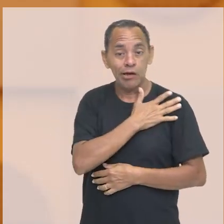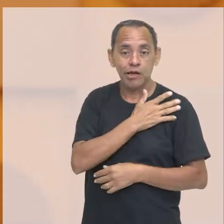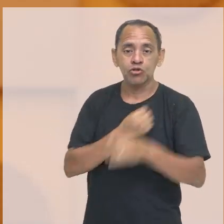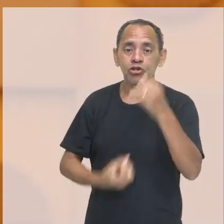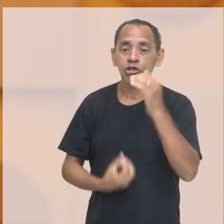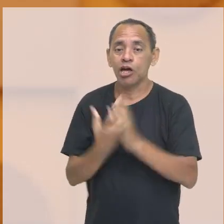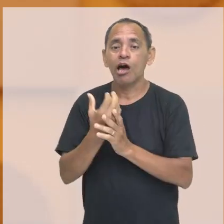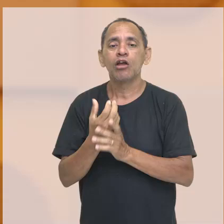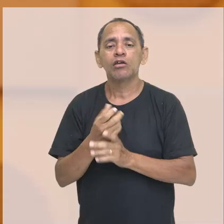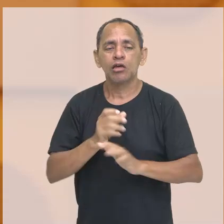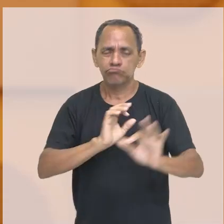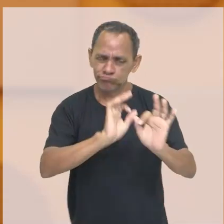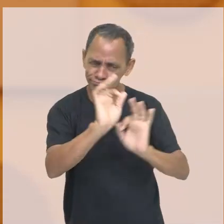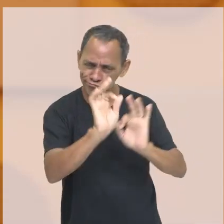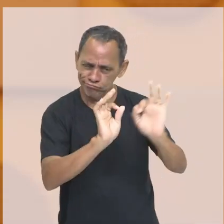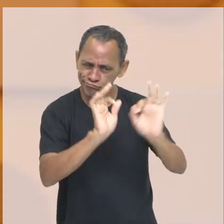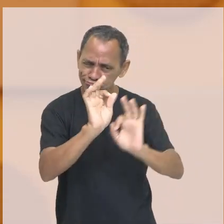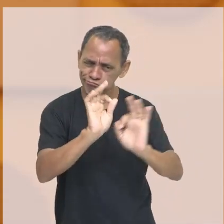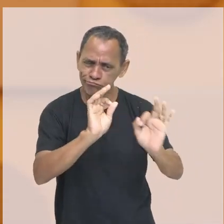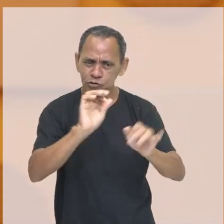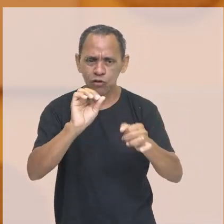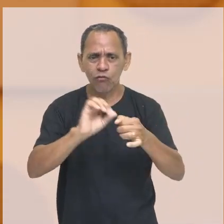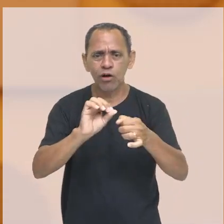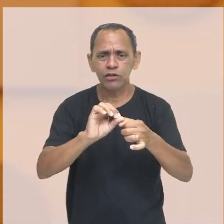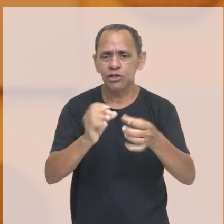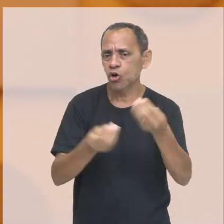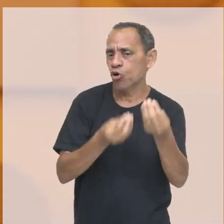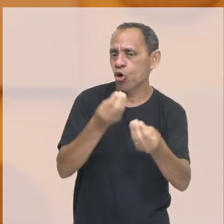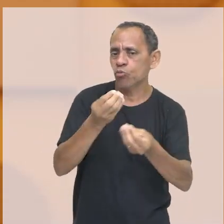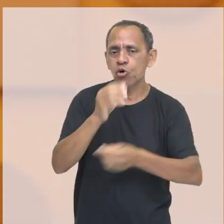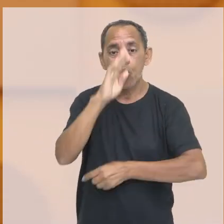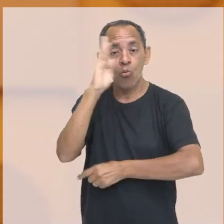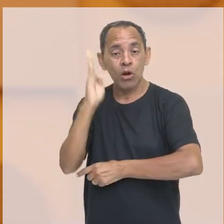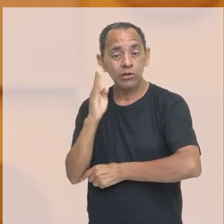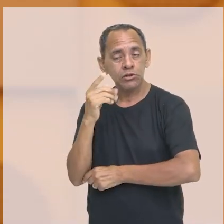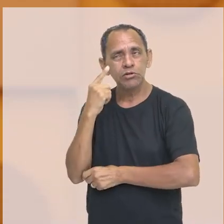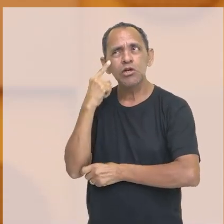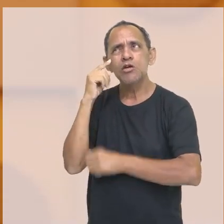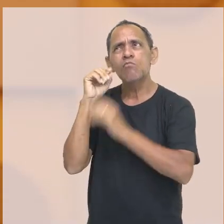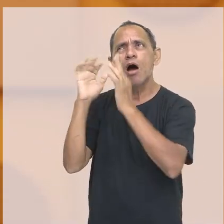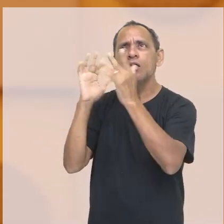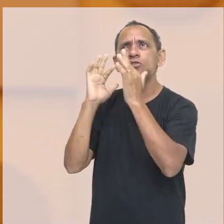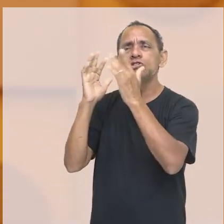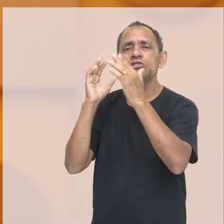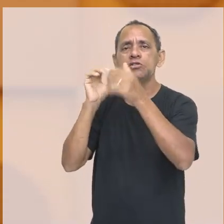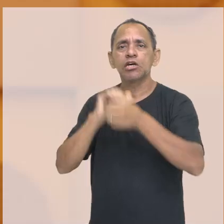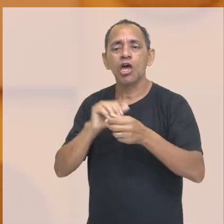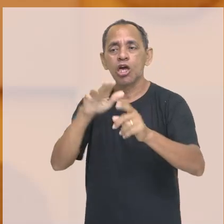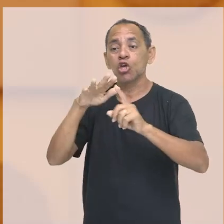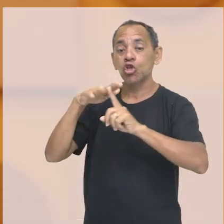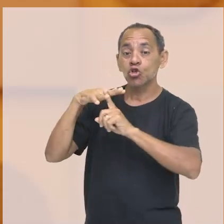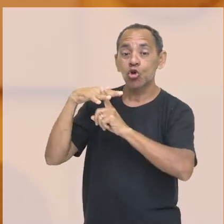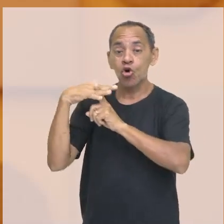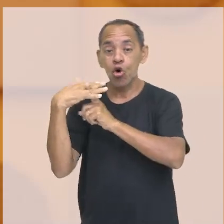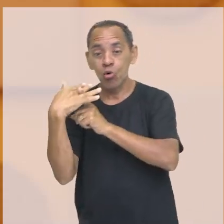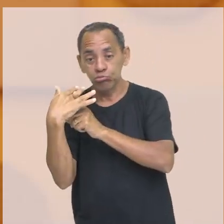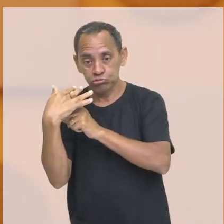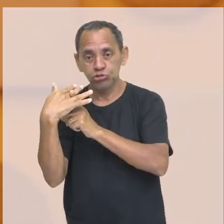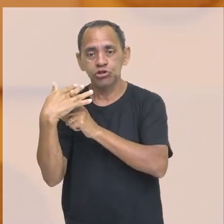plano. Vamos fazer com que o Brasil imagine que os comunistas